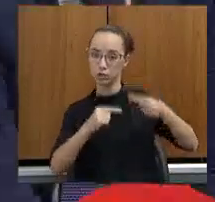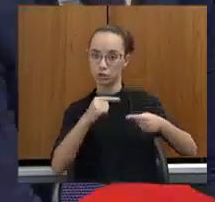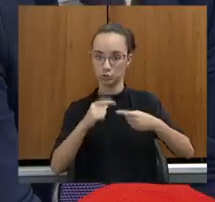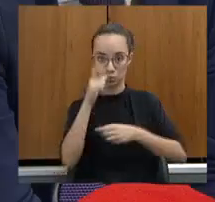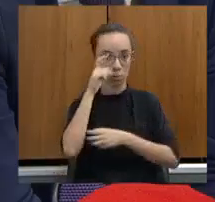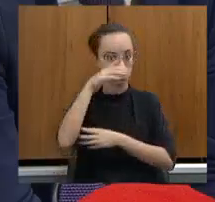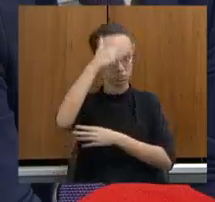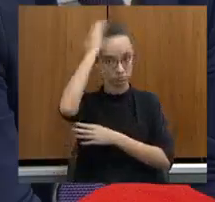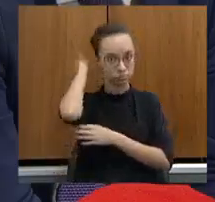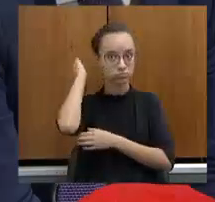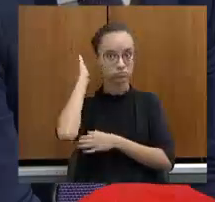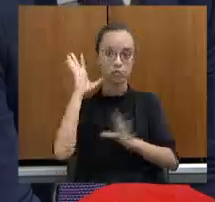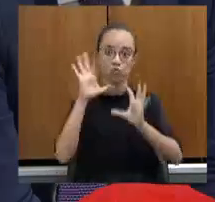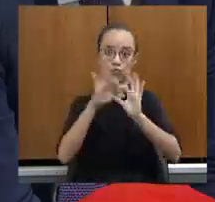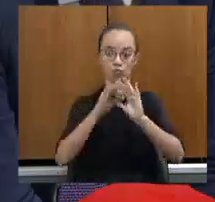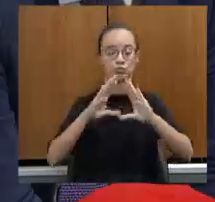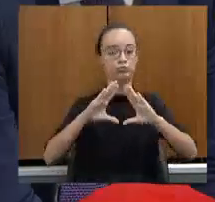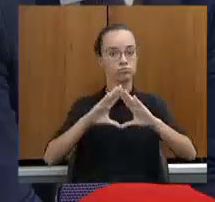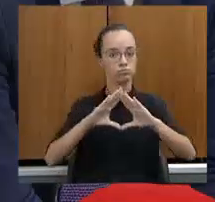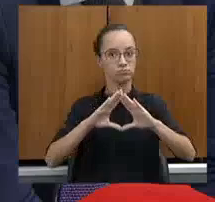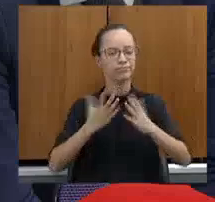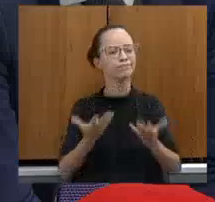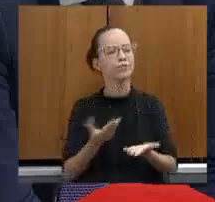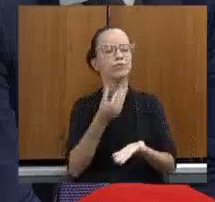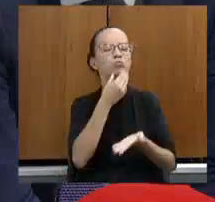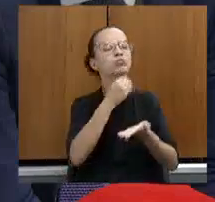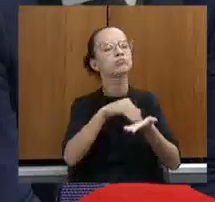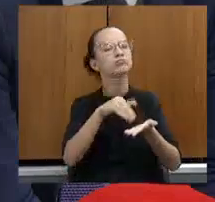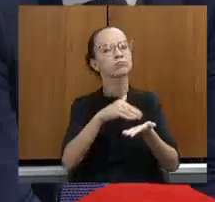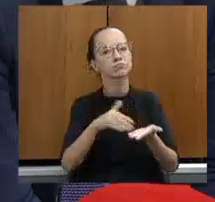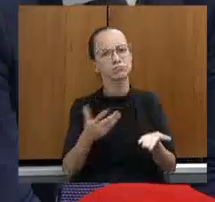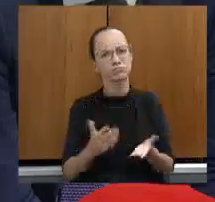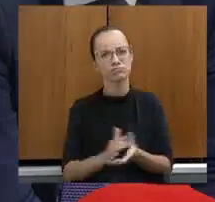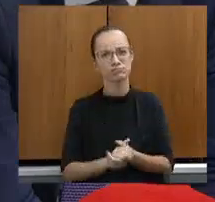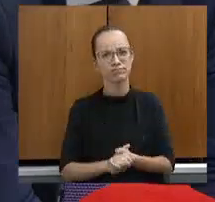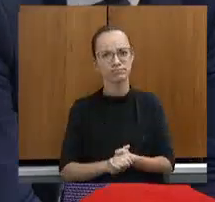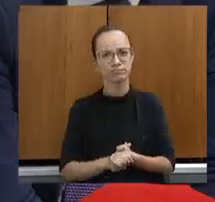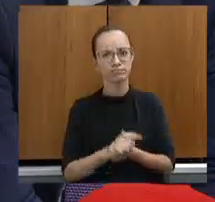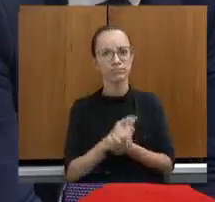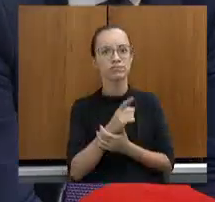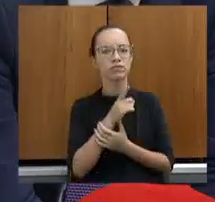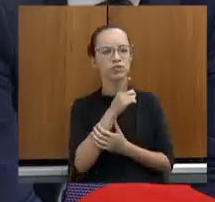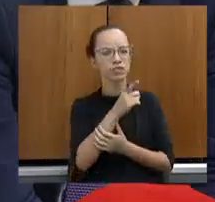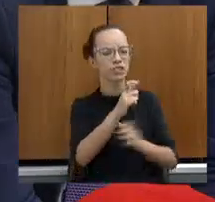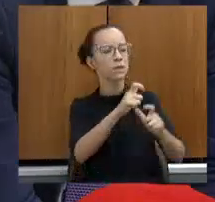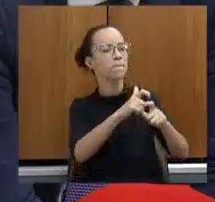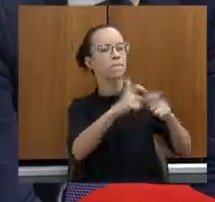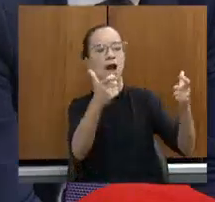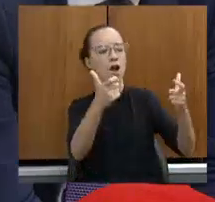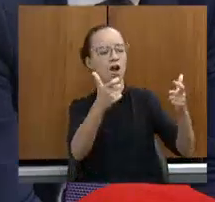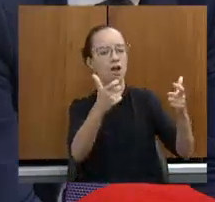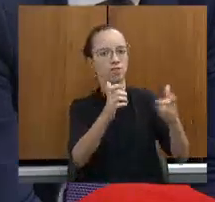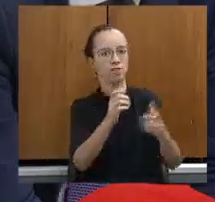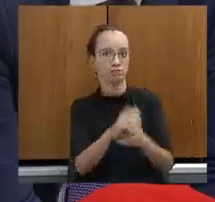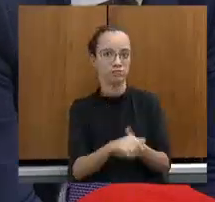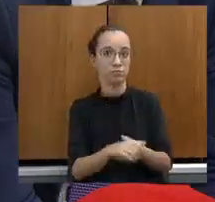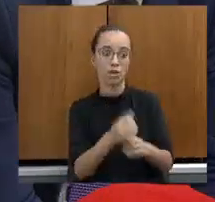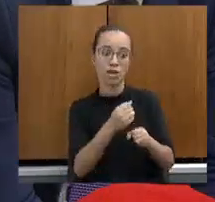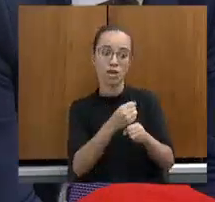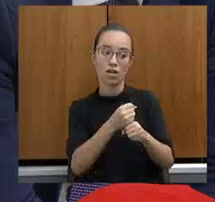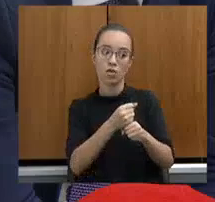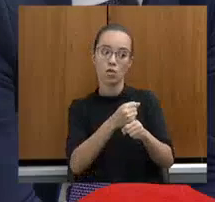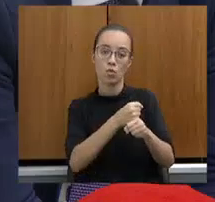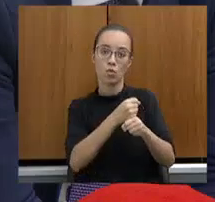governo Zema com a Assembleia secretário vocês são maioria eram em